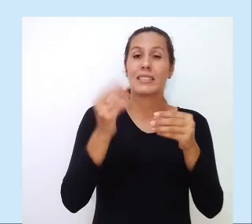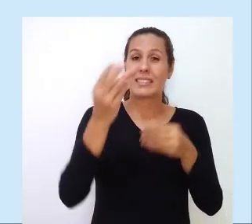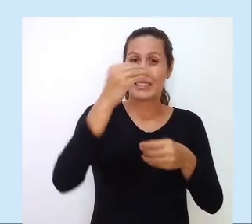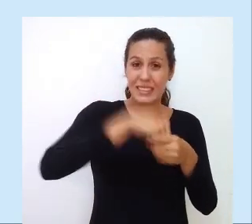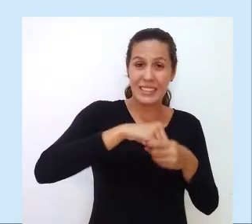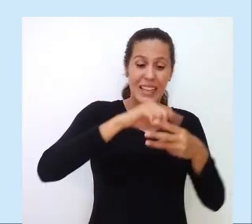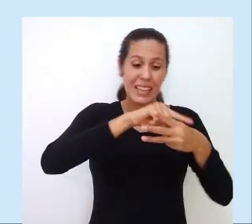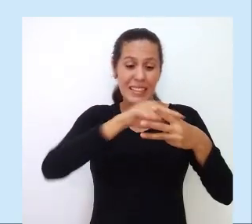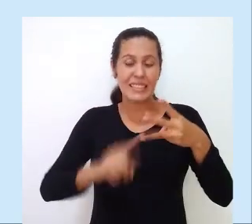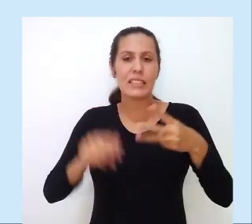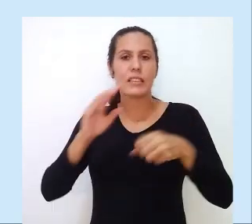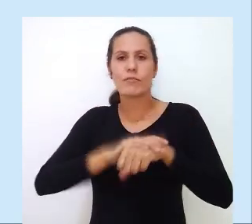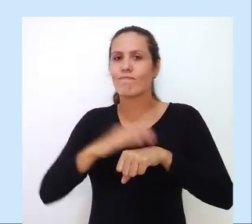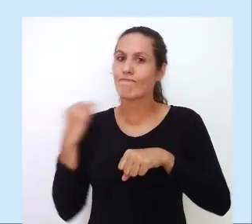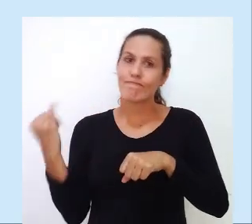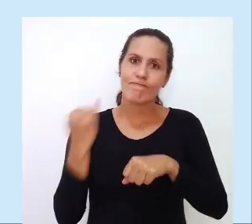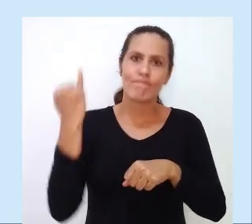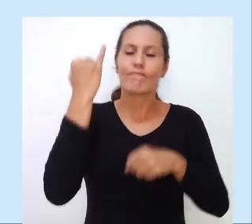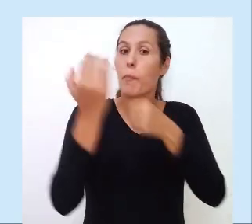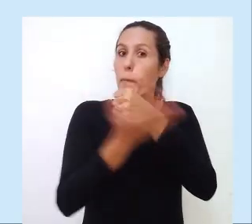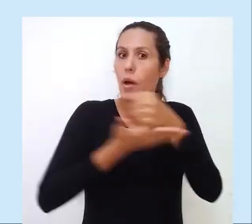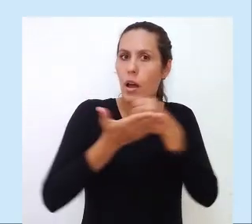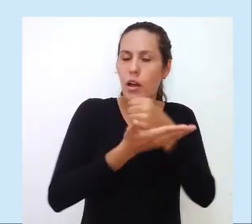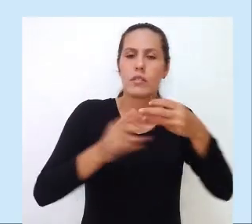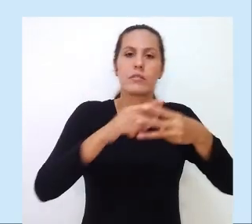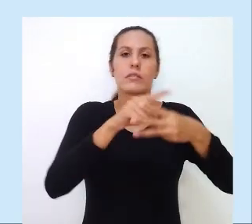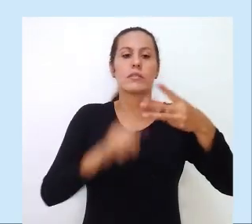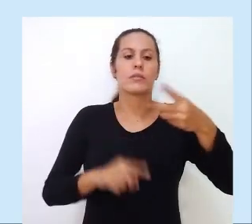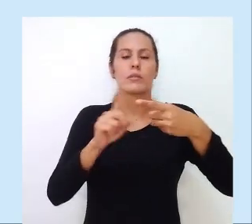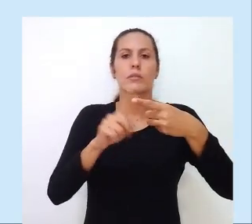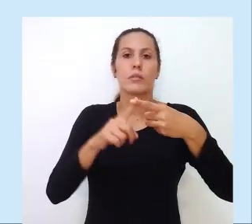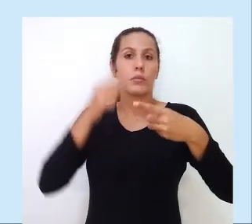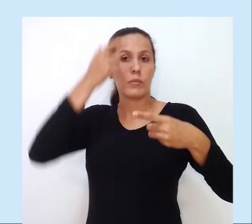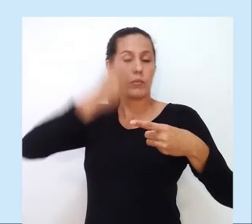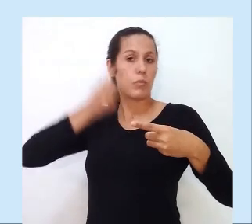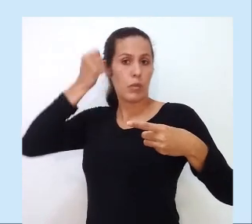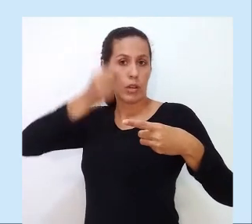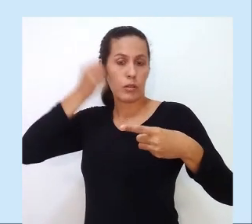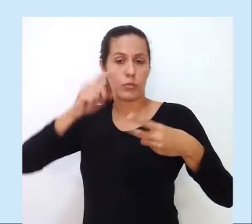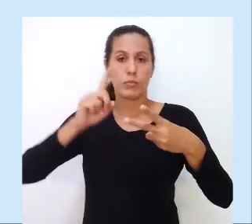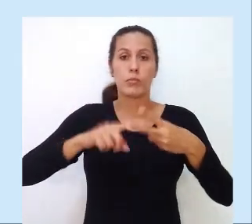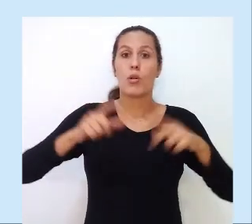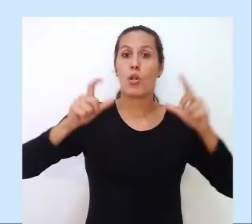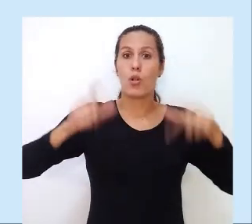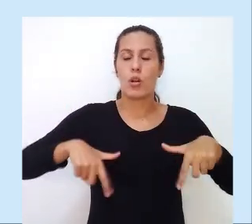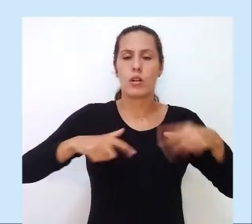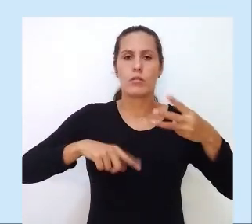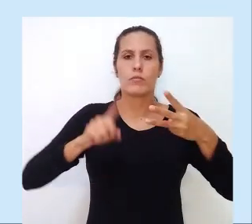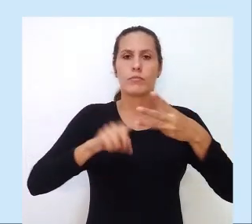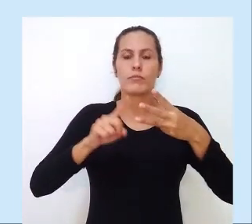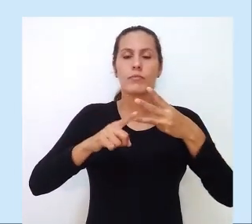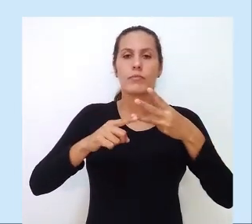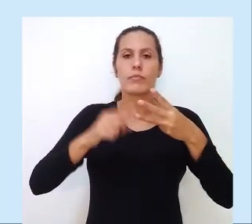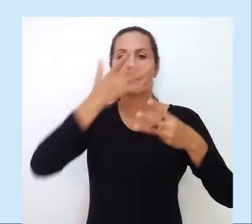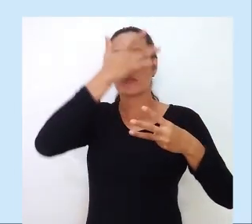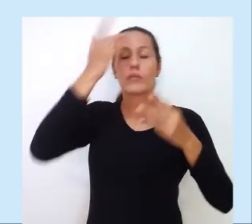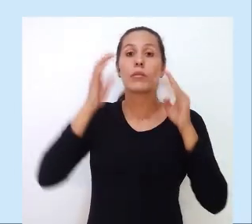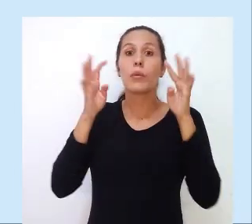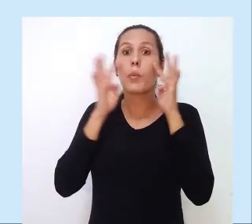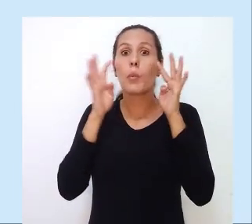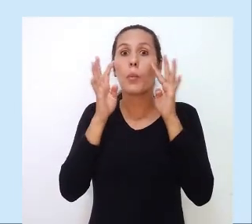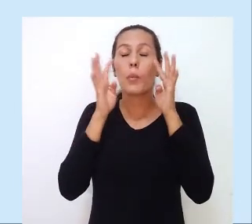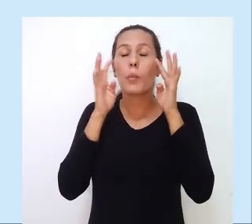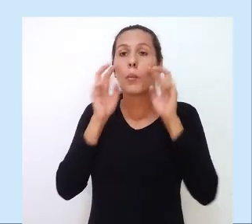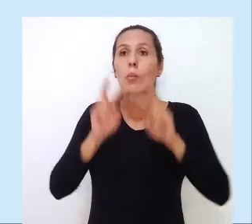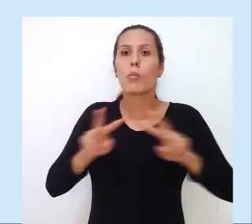3 elementos são fundamentais e sem eles não existe teatro, que são o ator, o espaço e o